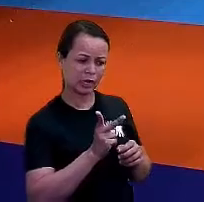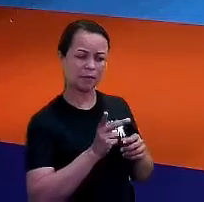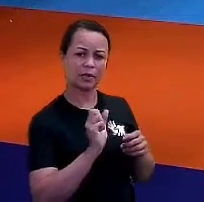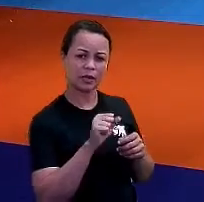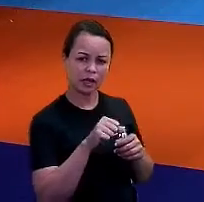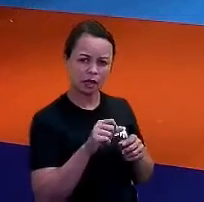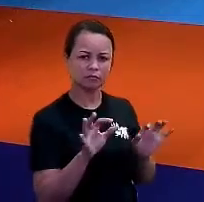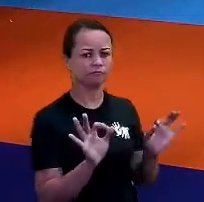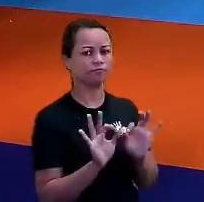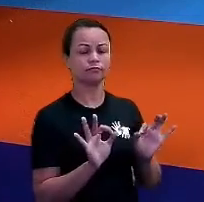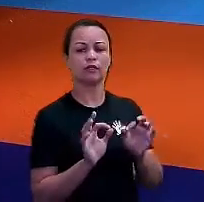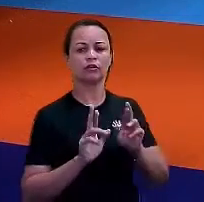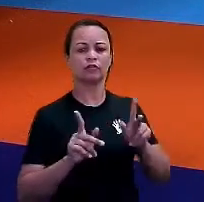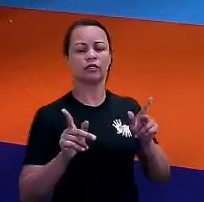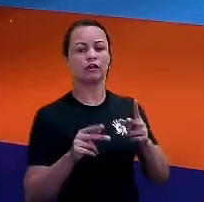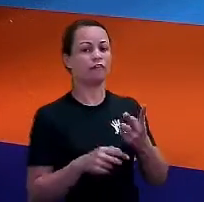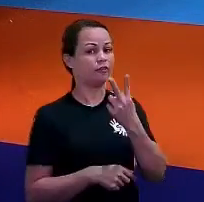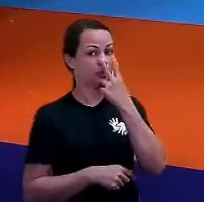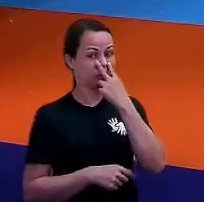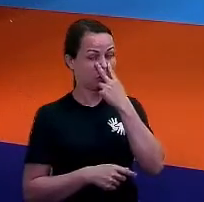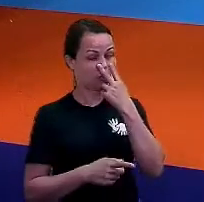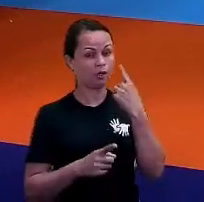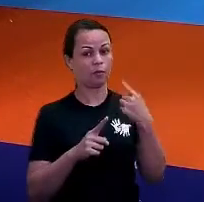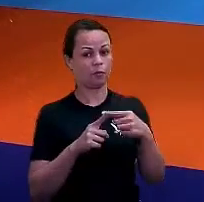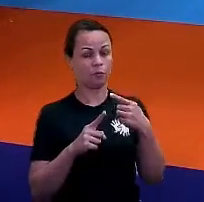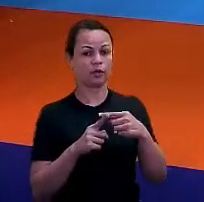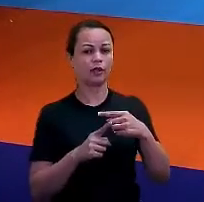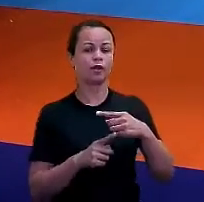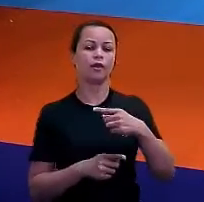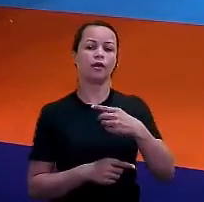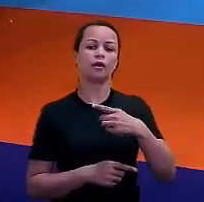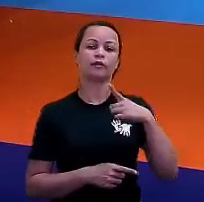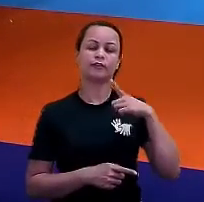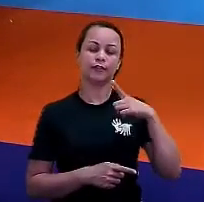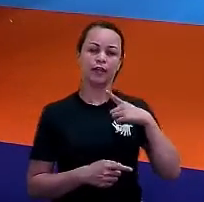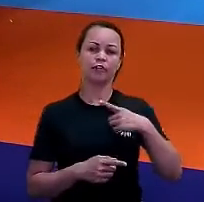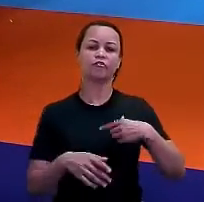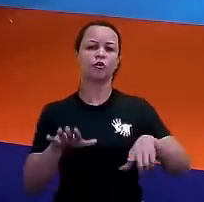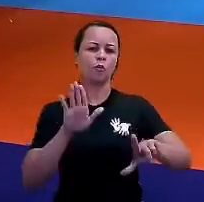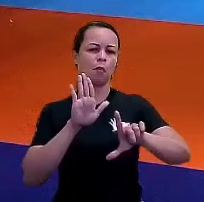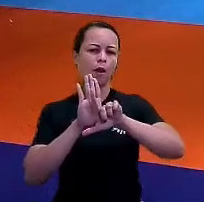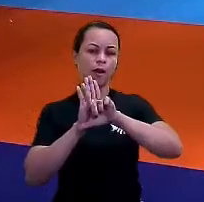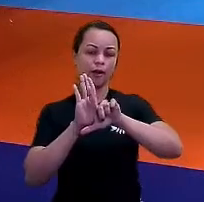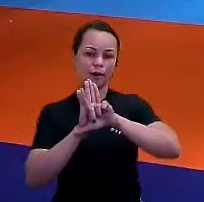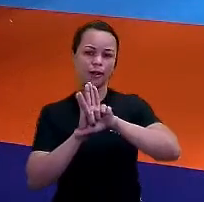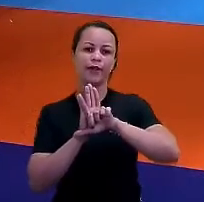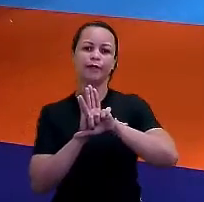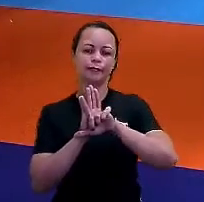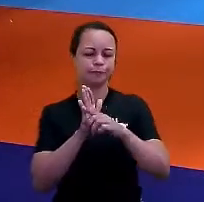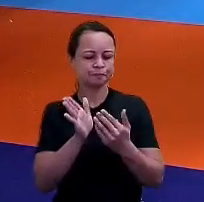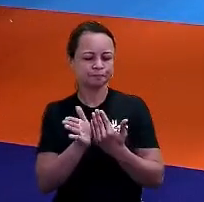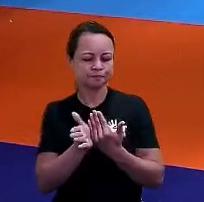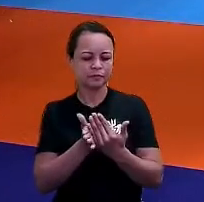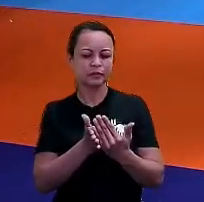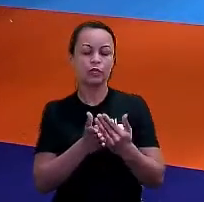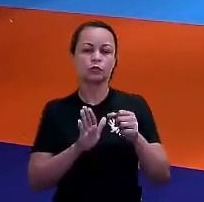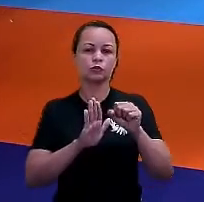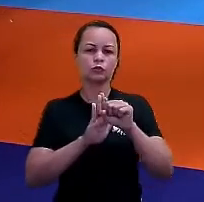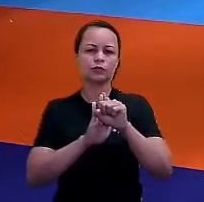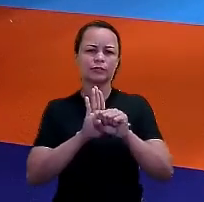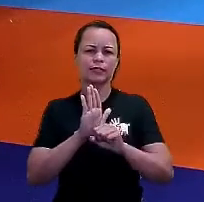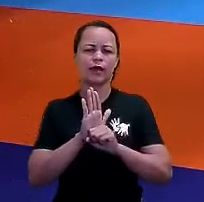Vitória de Santo Antão, porque existiu uma lei inicialmente, lá do